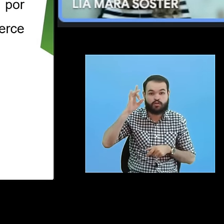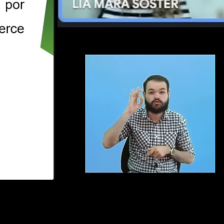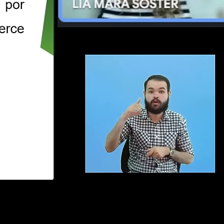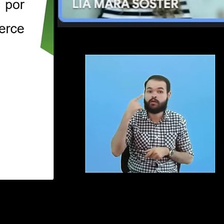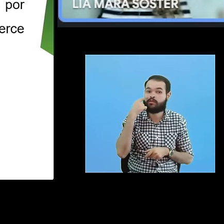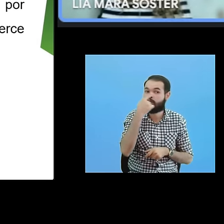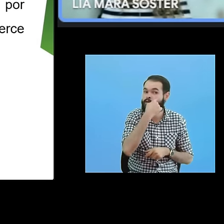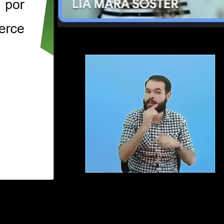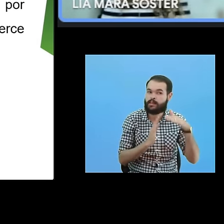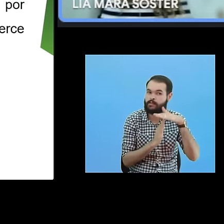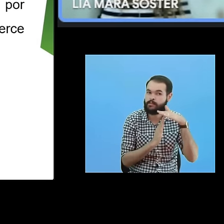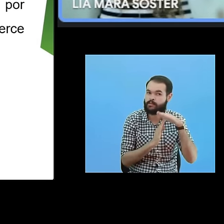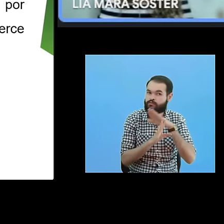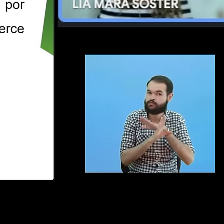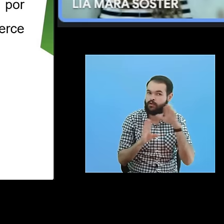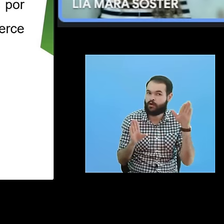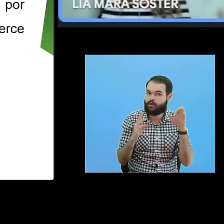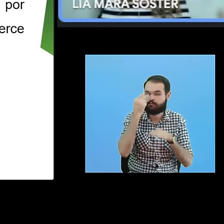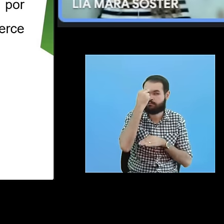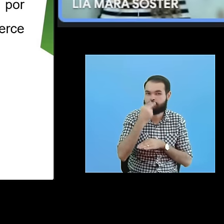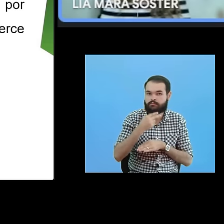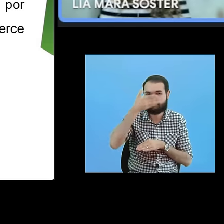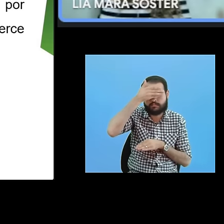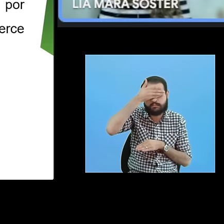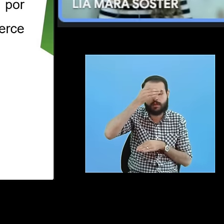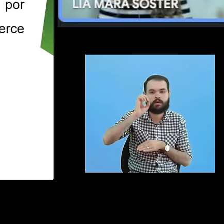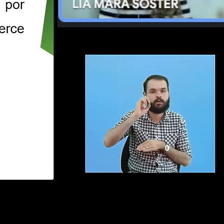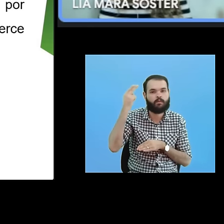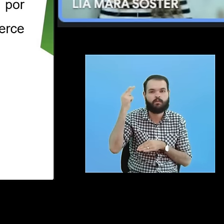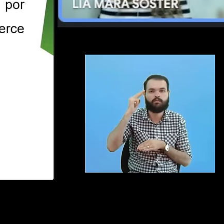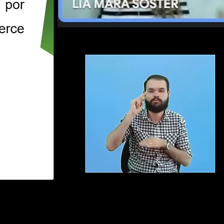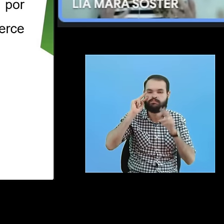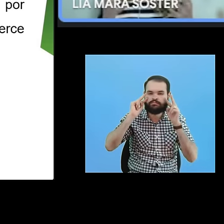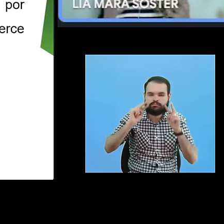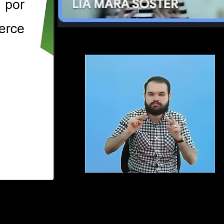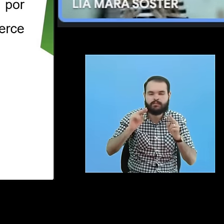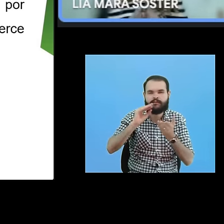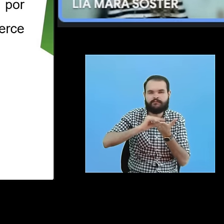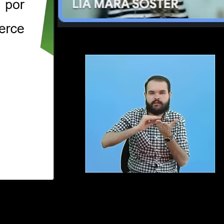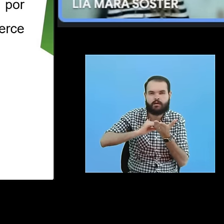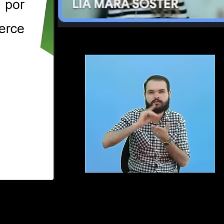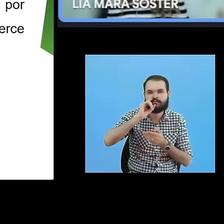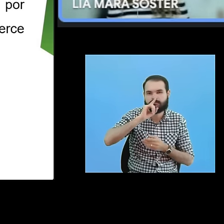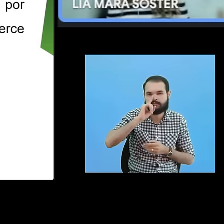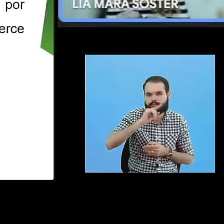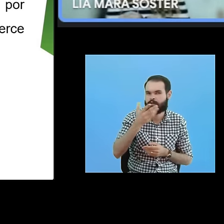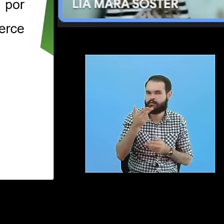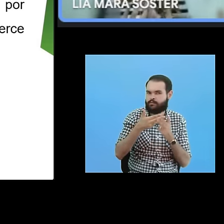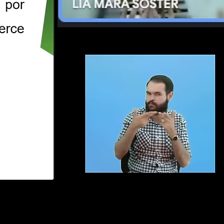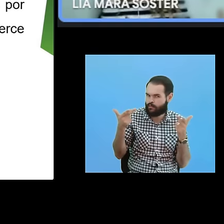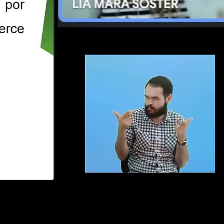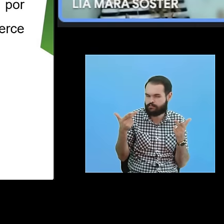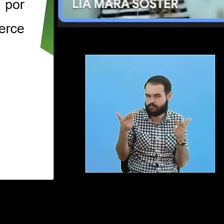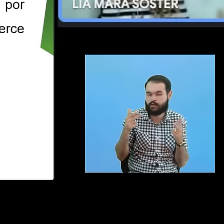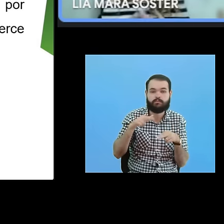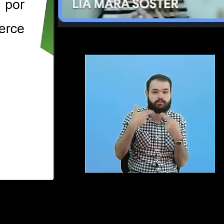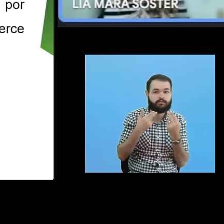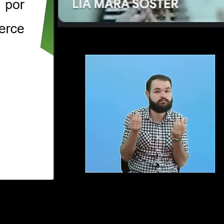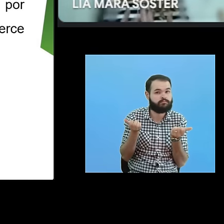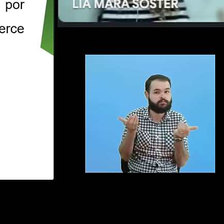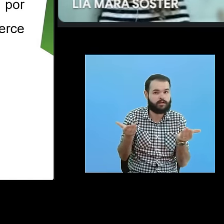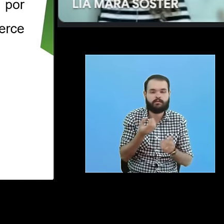visão, apenas não enxergam ou não enxergam na sua plenitude. Então, desde que seja